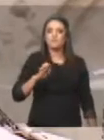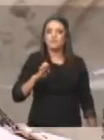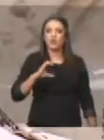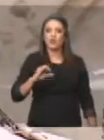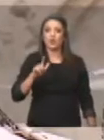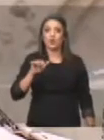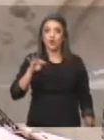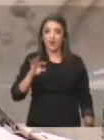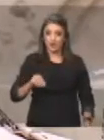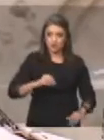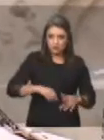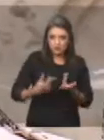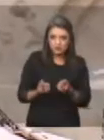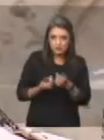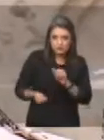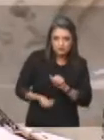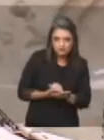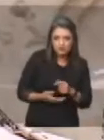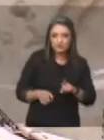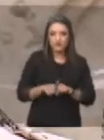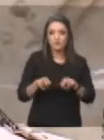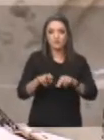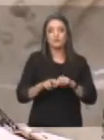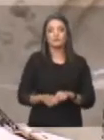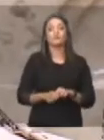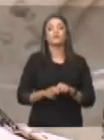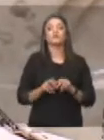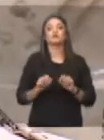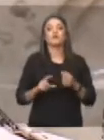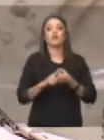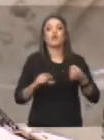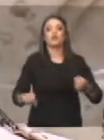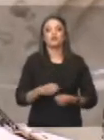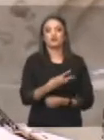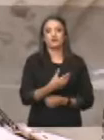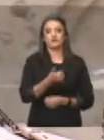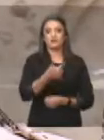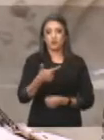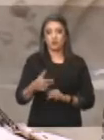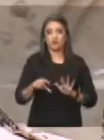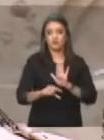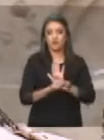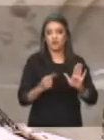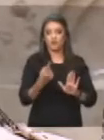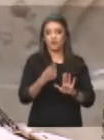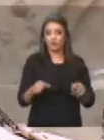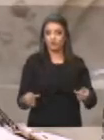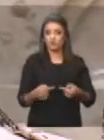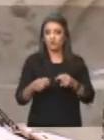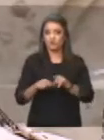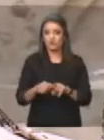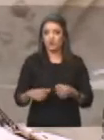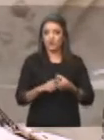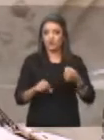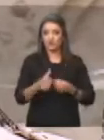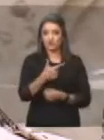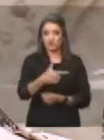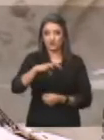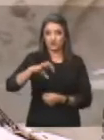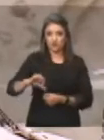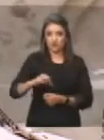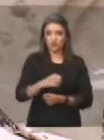delitiva e em concurso de pessoas previsto no artigo 312, parágrafo 1º, combinado com os artigos 29 e